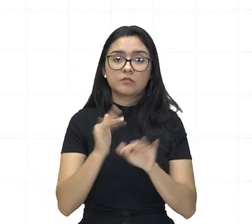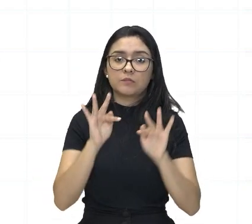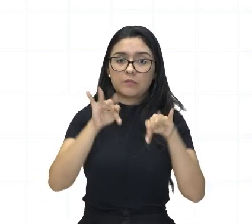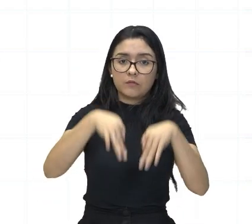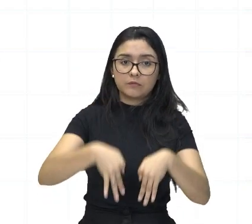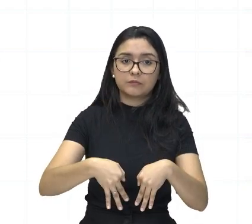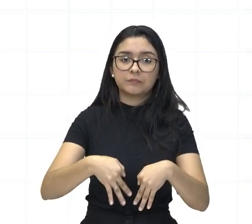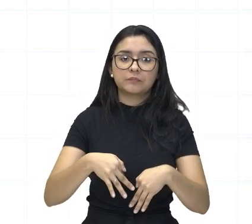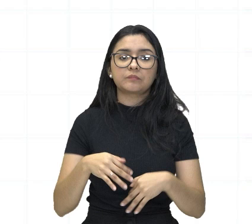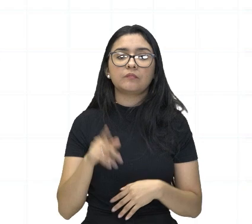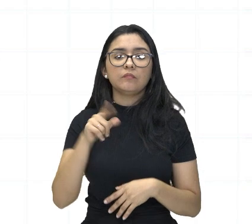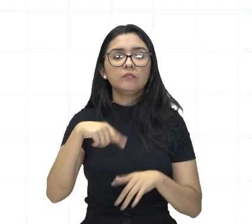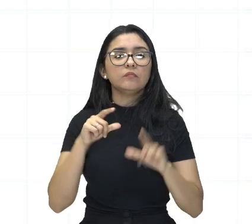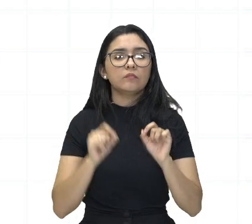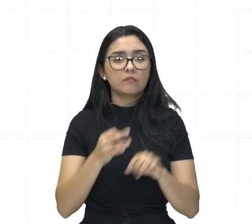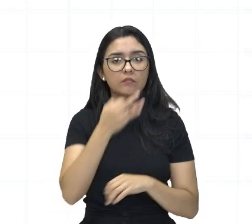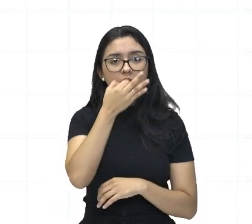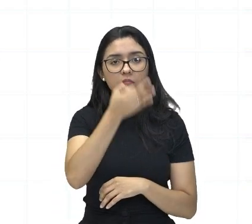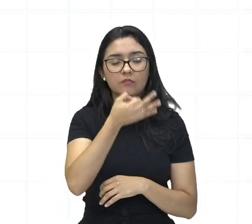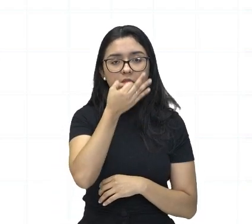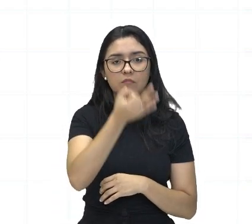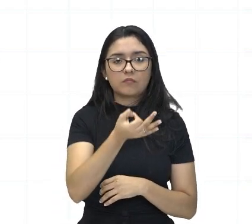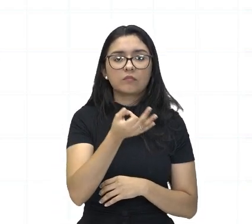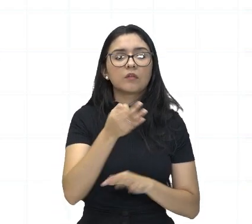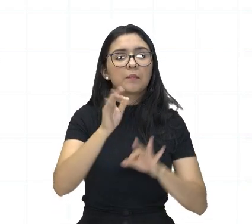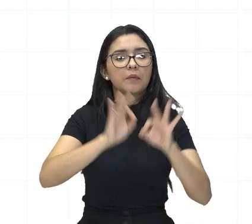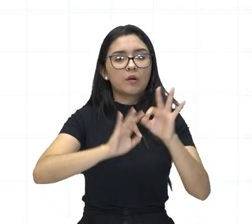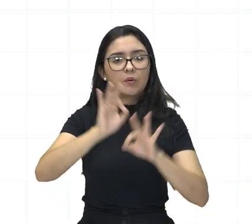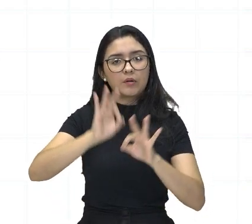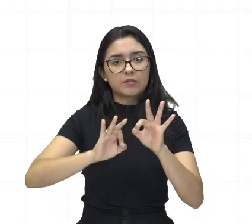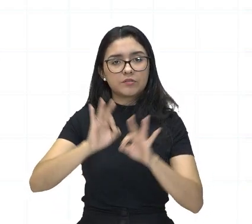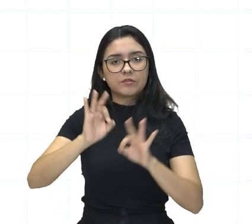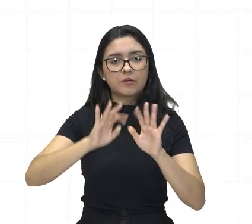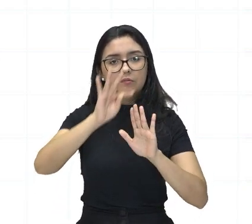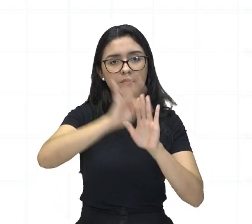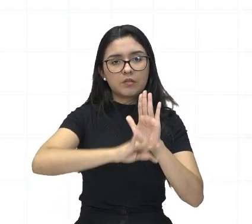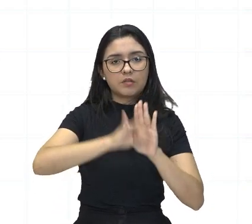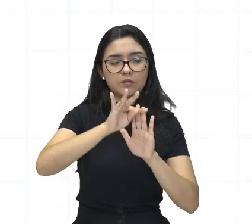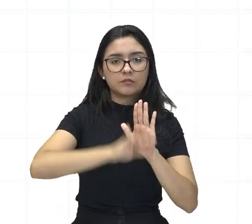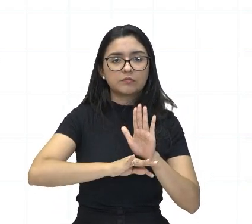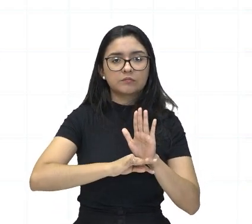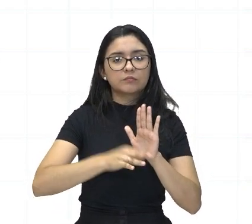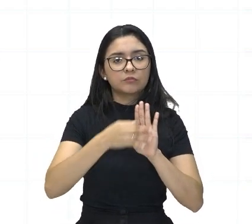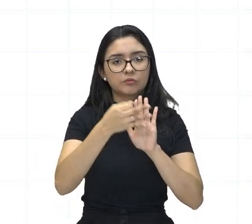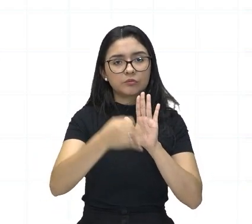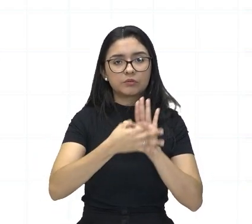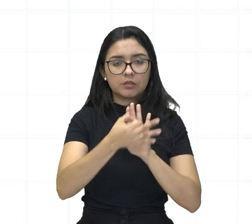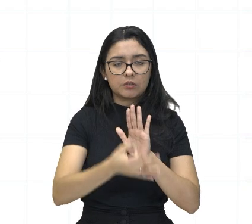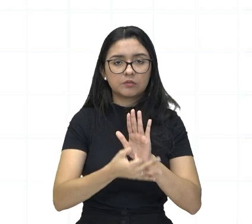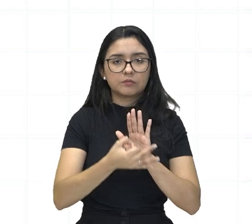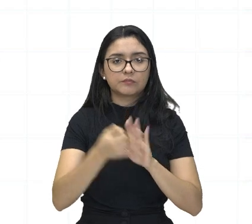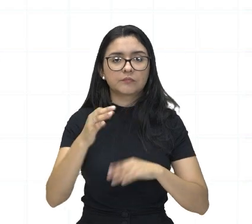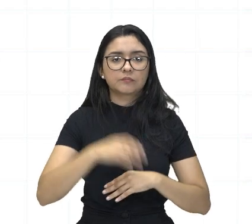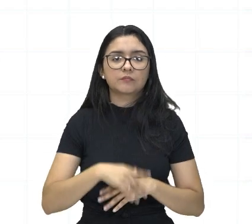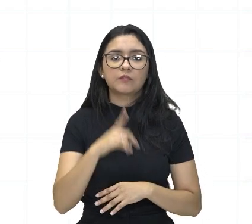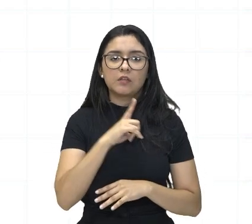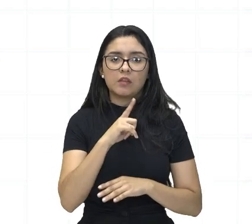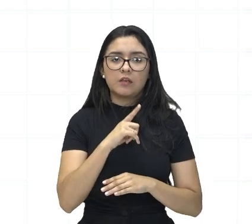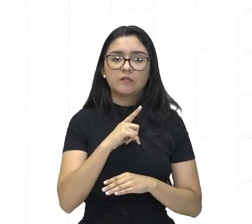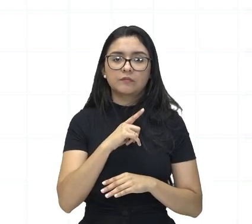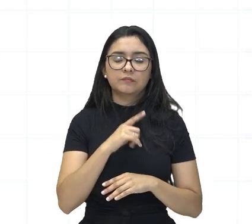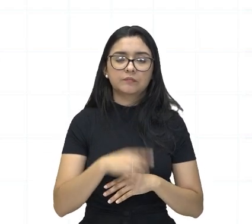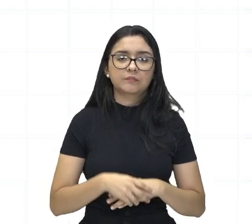operadores argumentativos que foram utilizados para organizar exatamente os argumentos que foram abordados aí